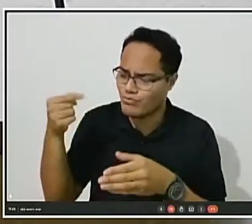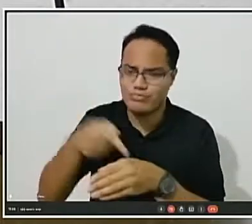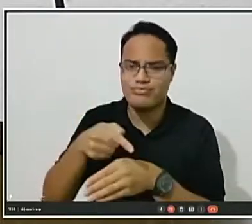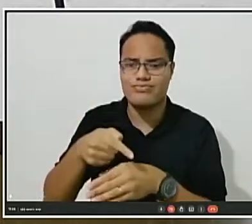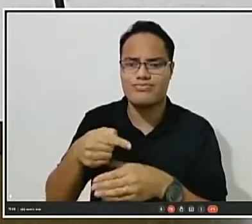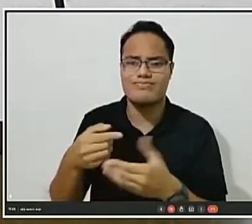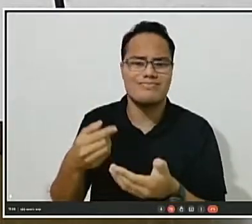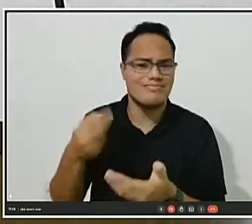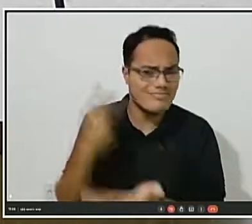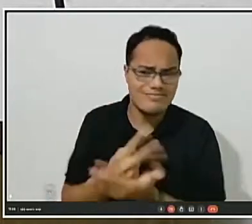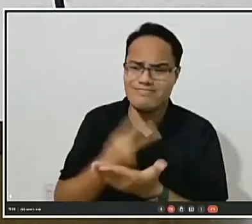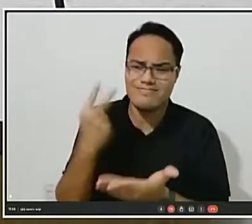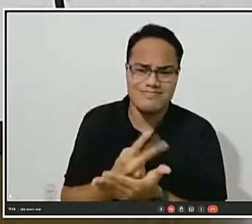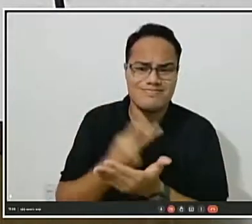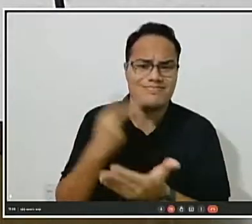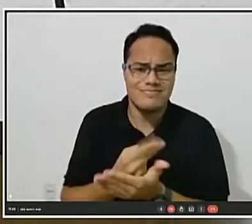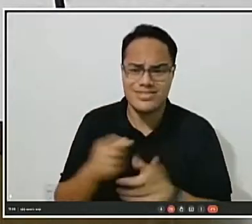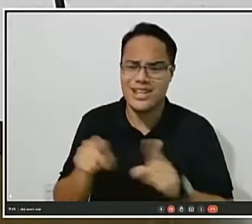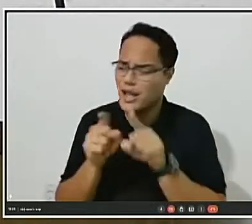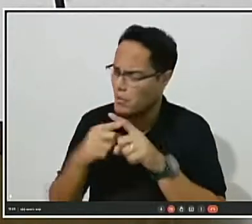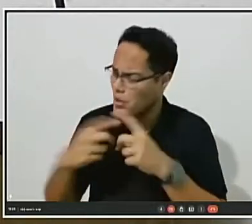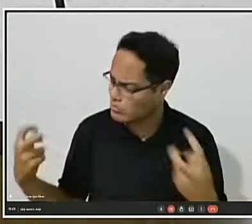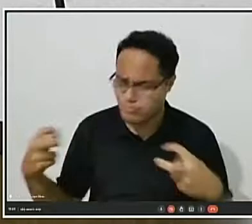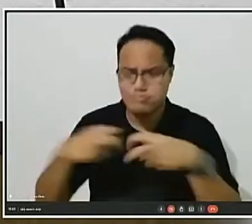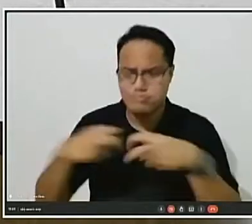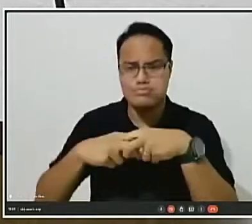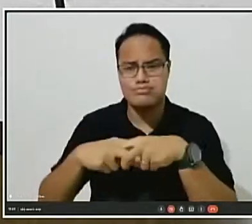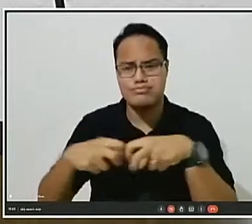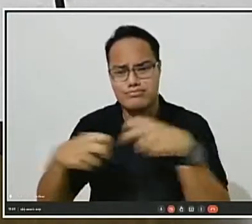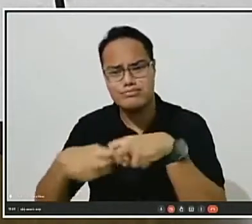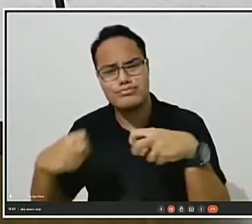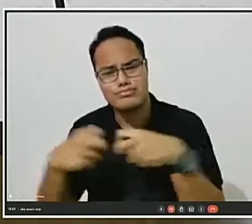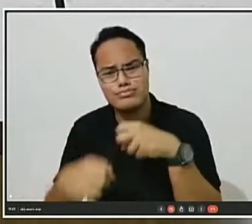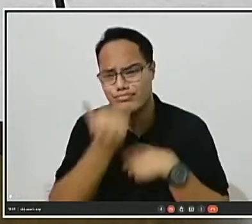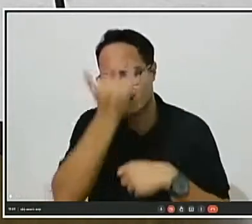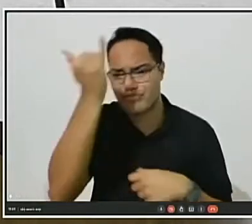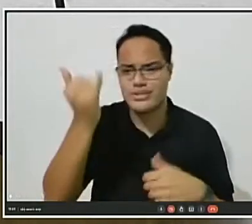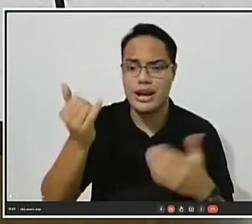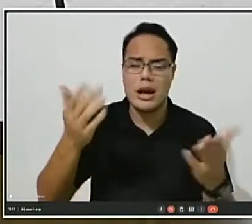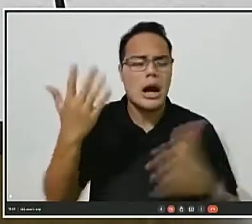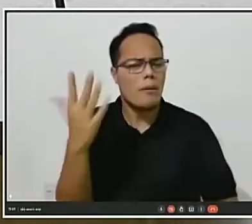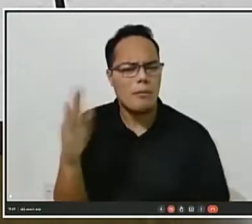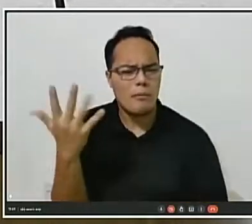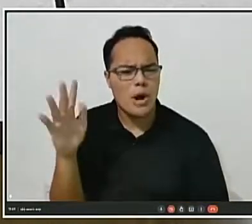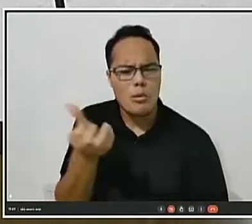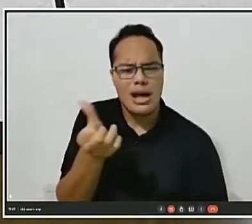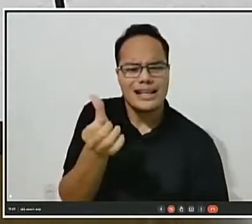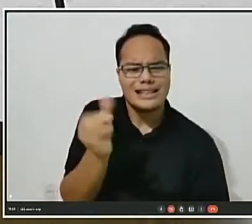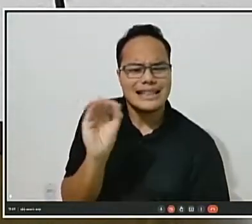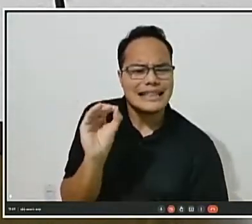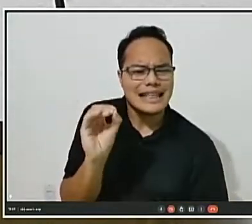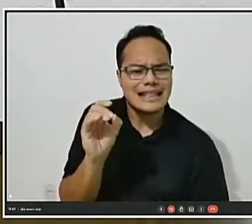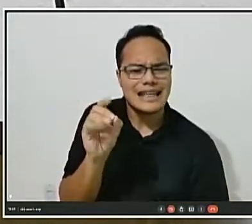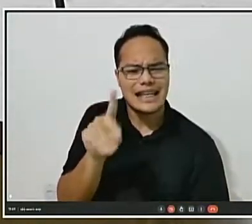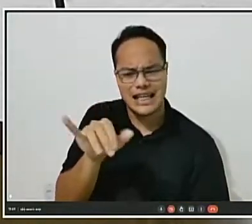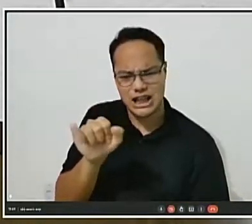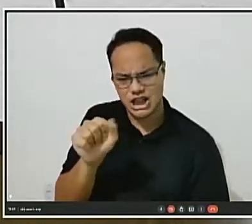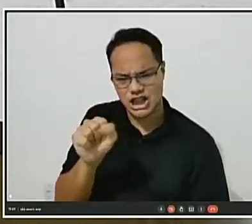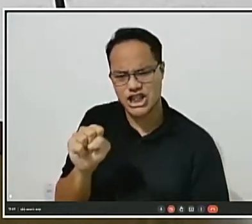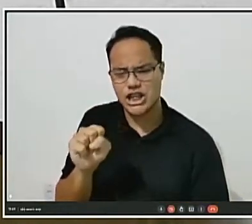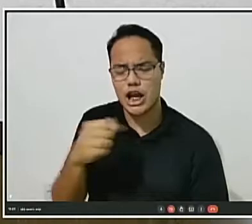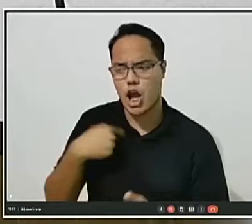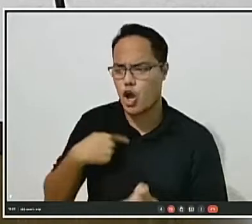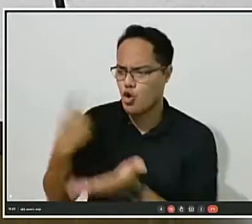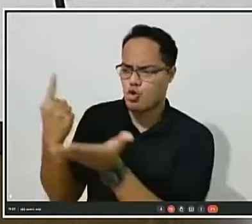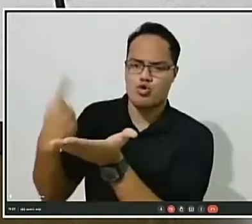perigo de acidentes. Há uns 60 dias, marquei uma audiência com o senhor